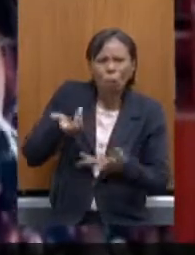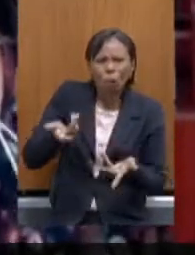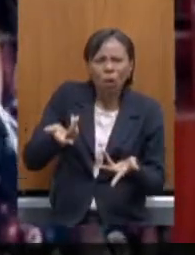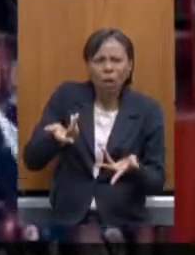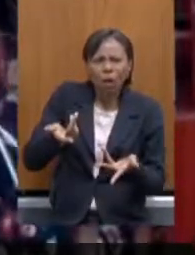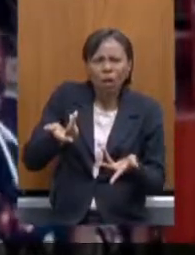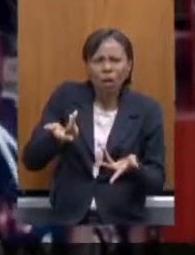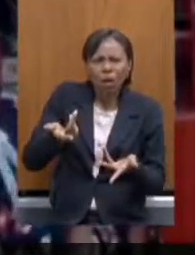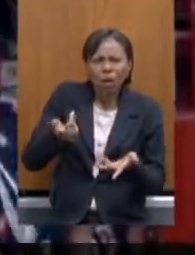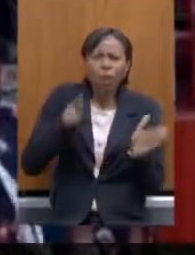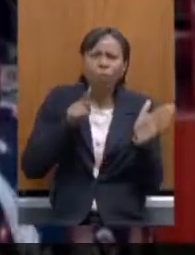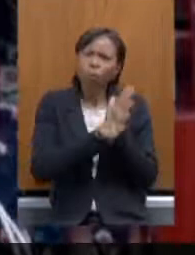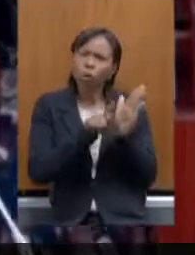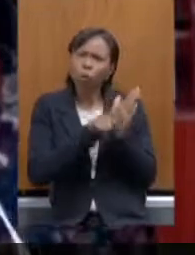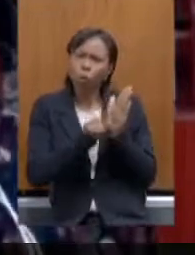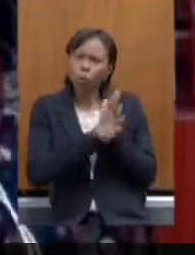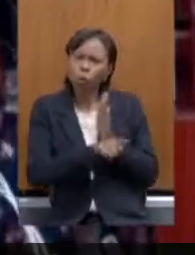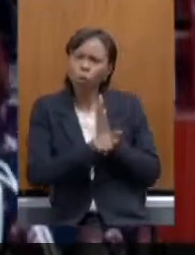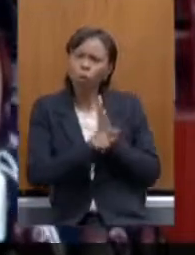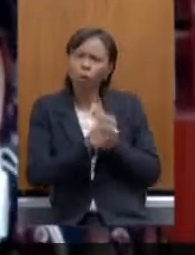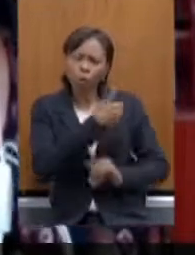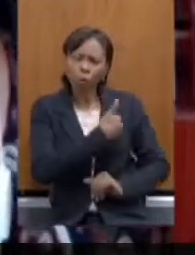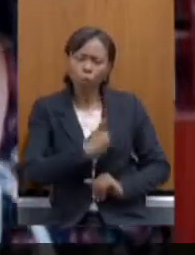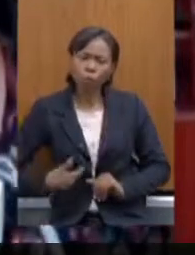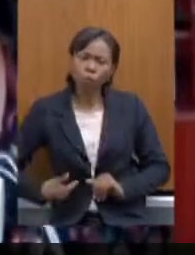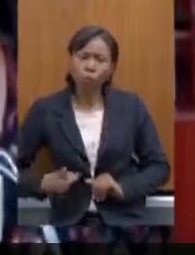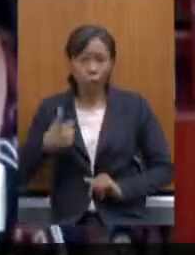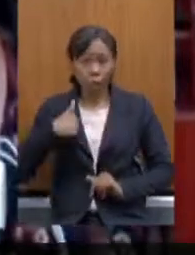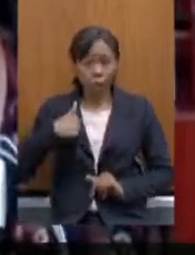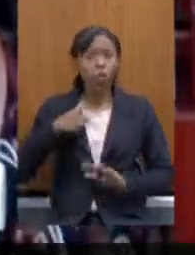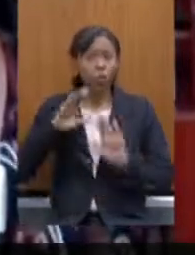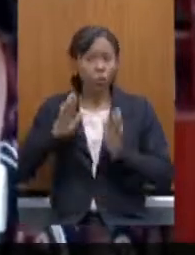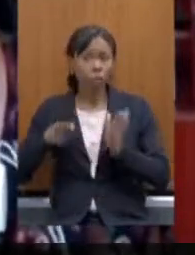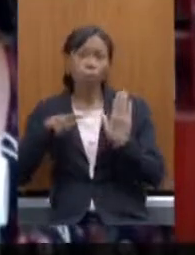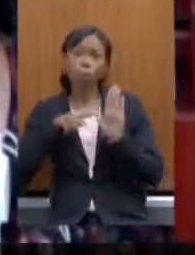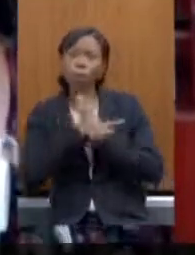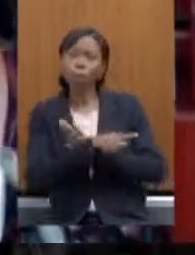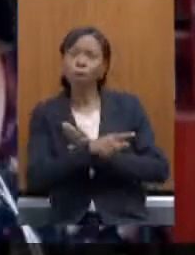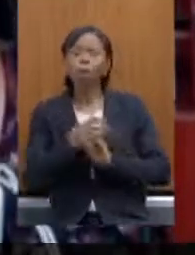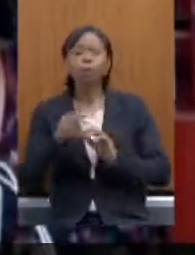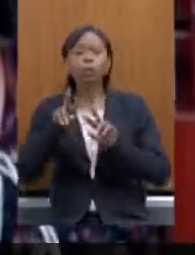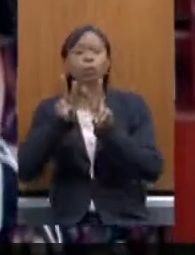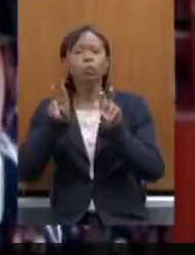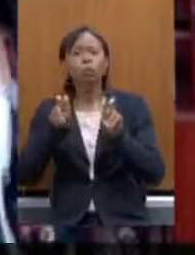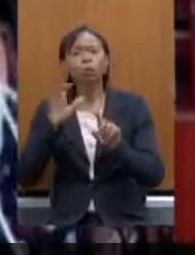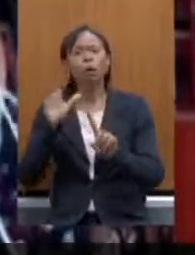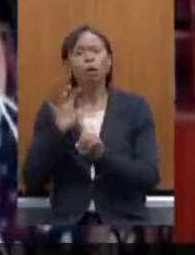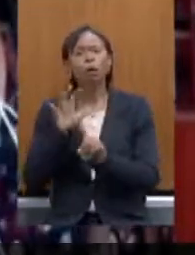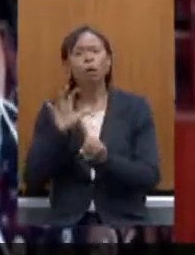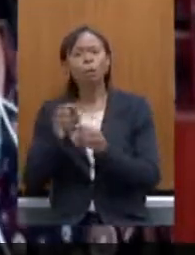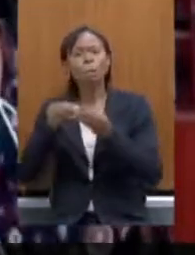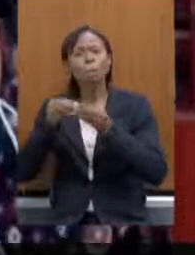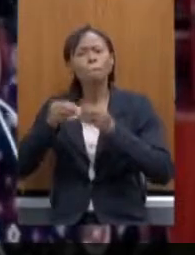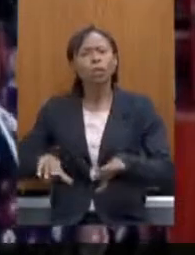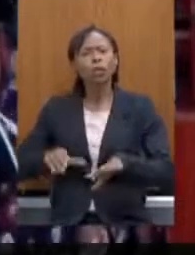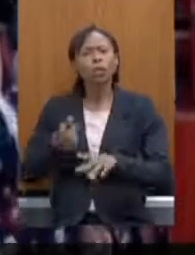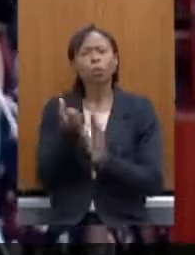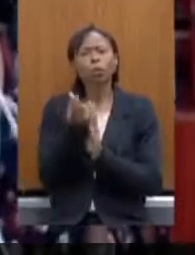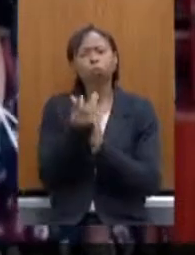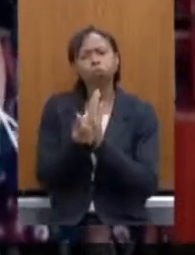feitas para o governo eu por exemplo perguntei sobre o impacto das contas públicas